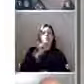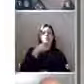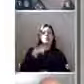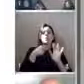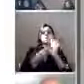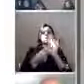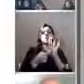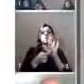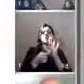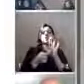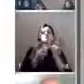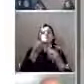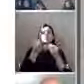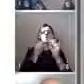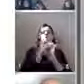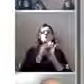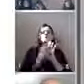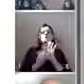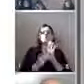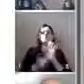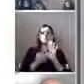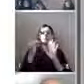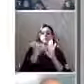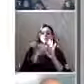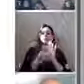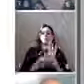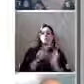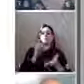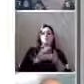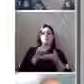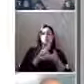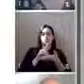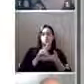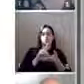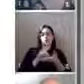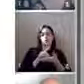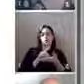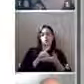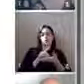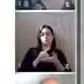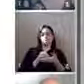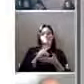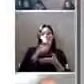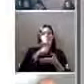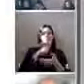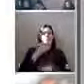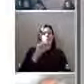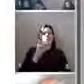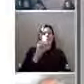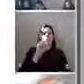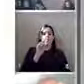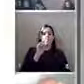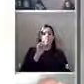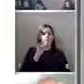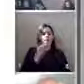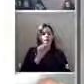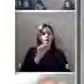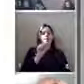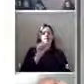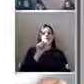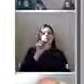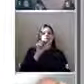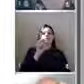vocês brevemente dados sobre o registro desses dicionários, né? Notem que o Ais, Aurélio,